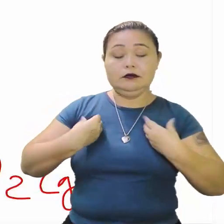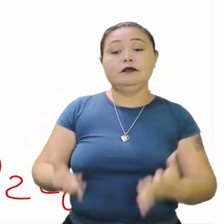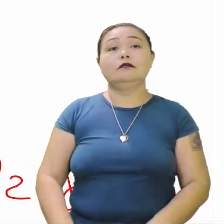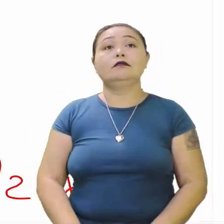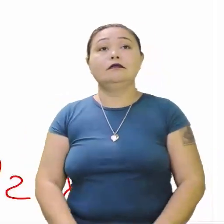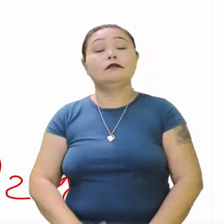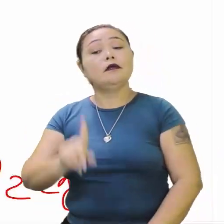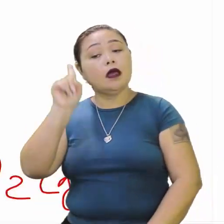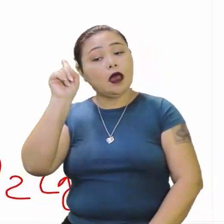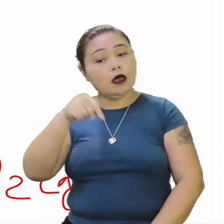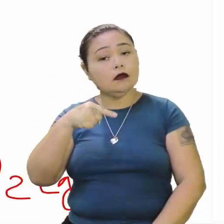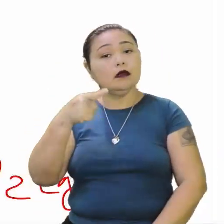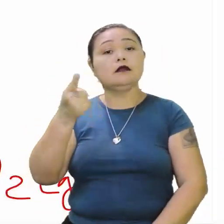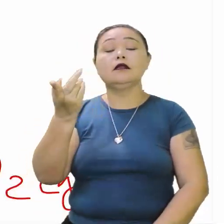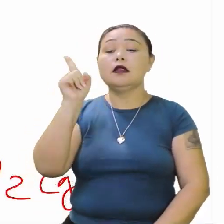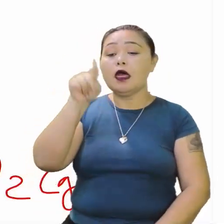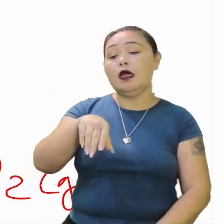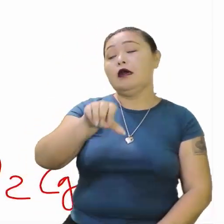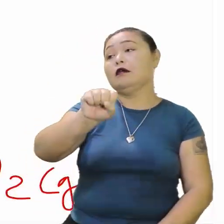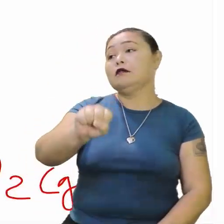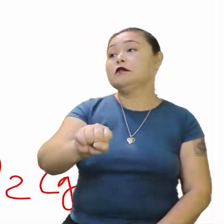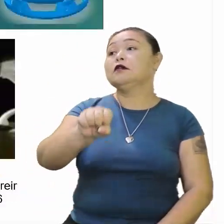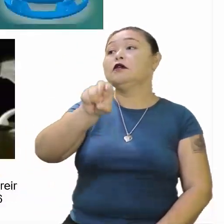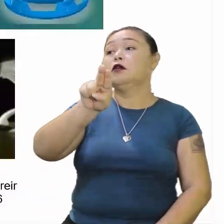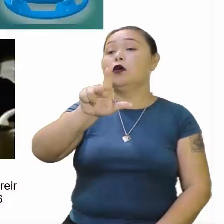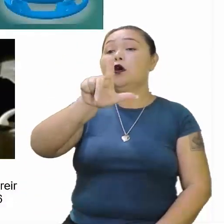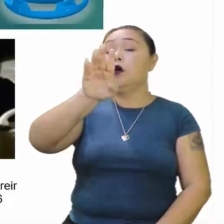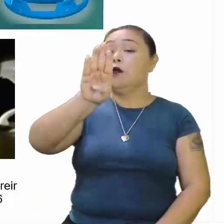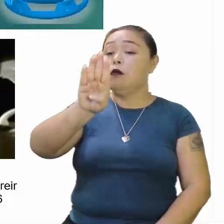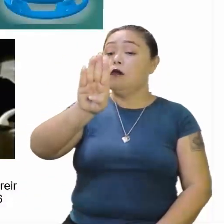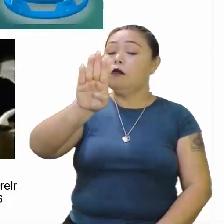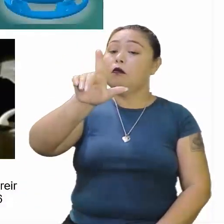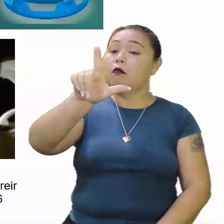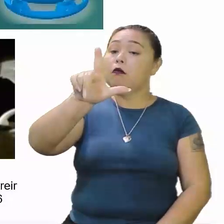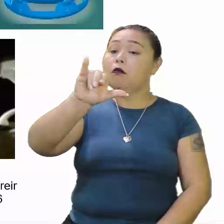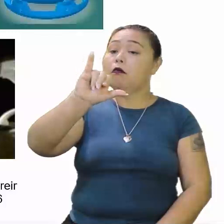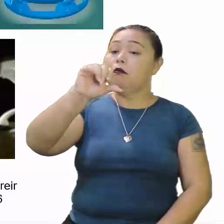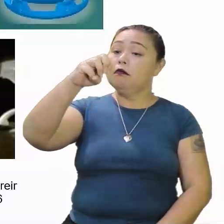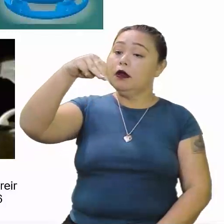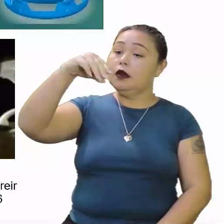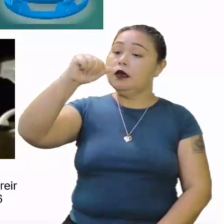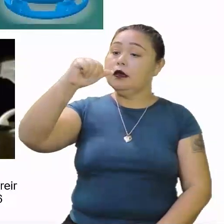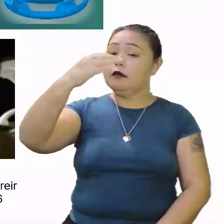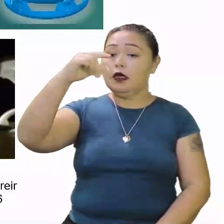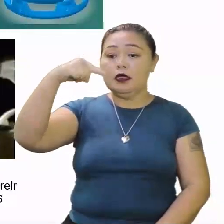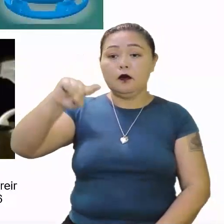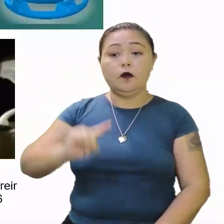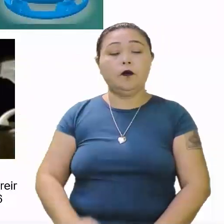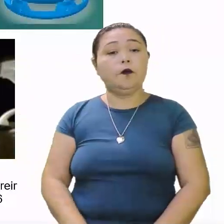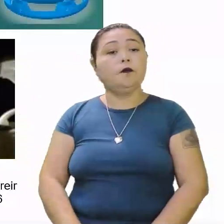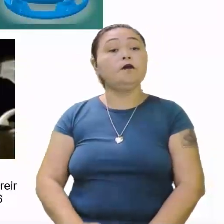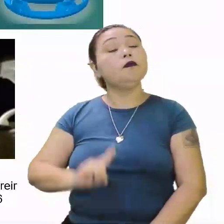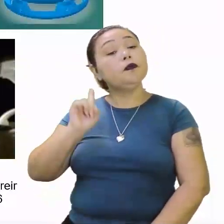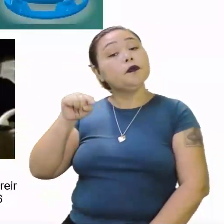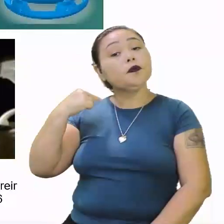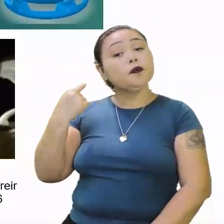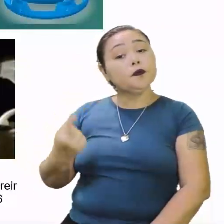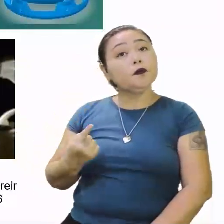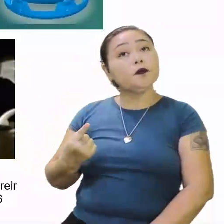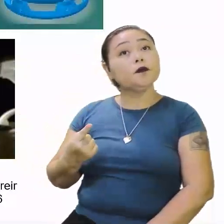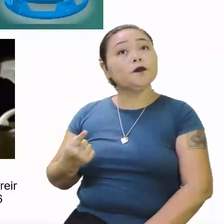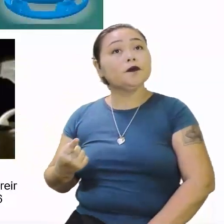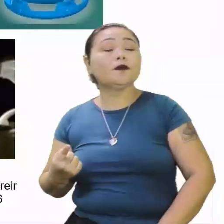uma sublimação, tá bom? E na sequência, vamos agora, já que vocês viram